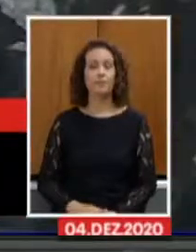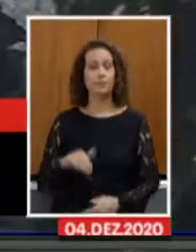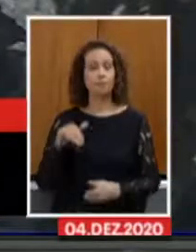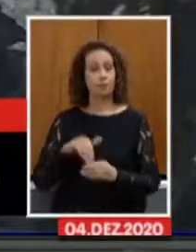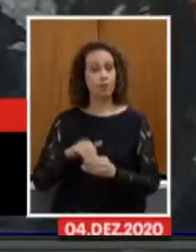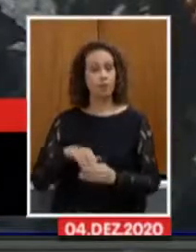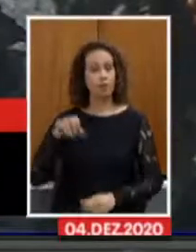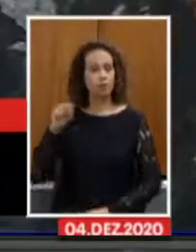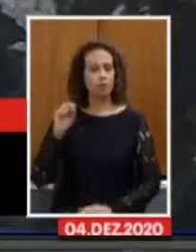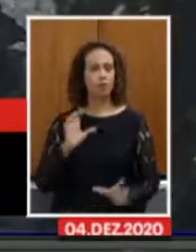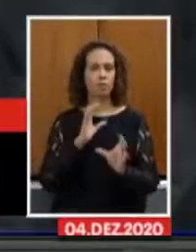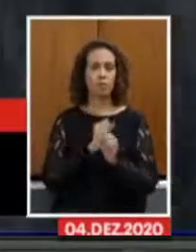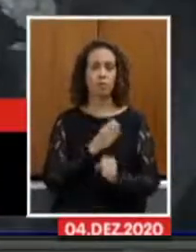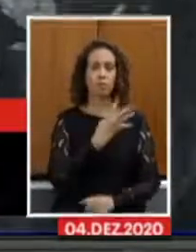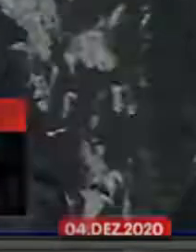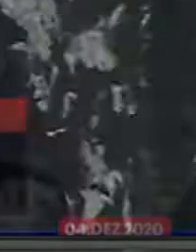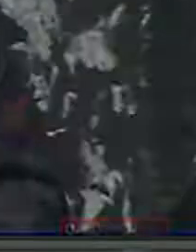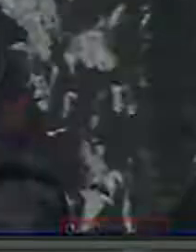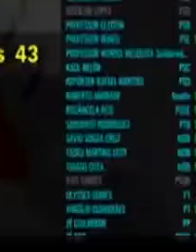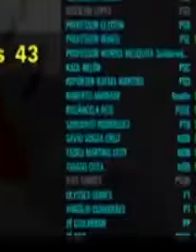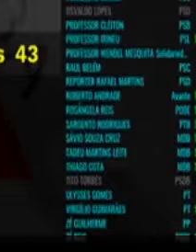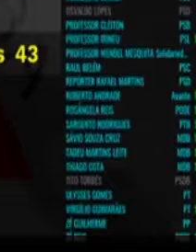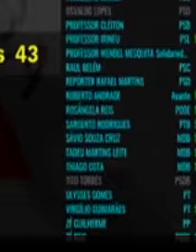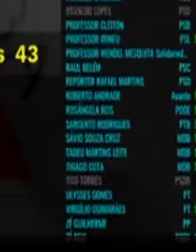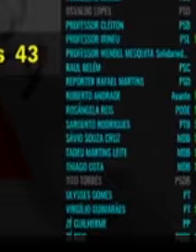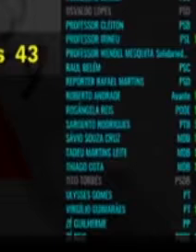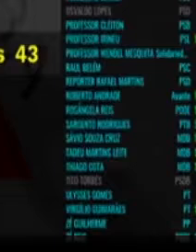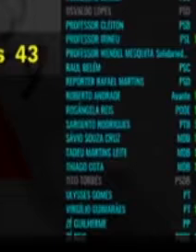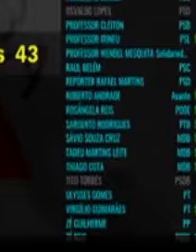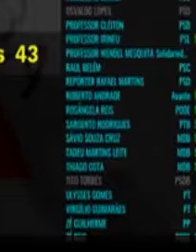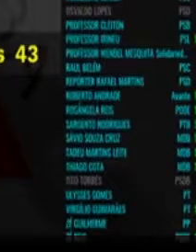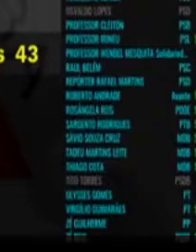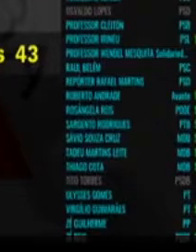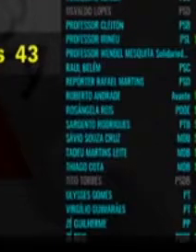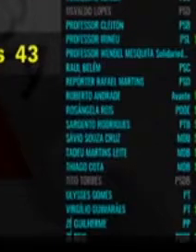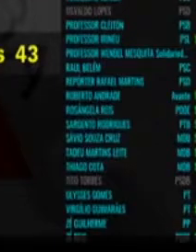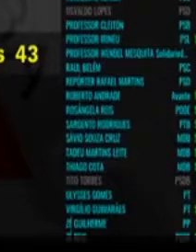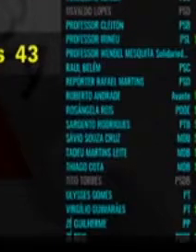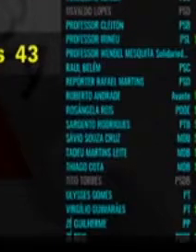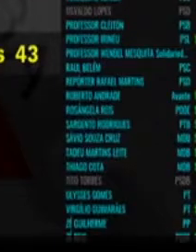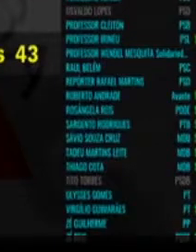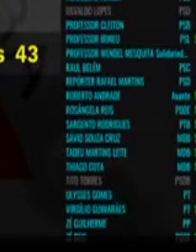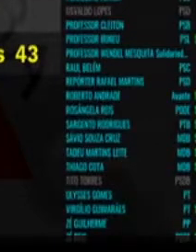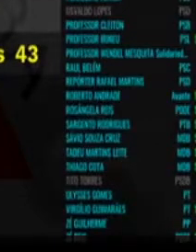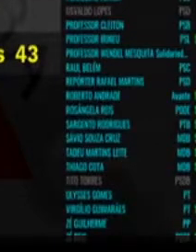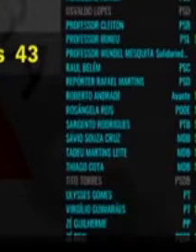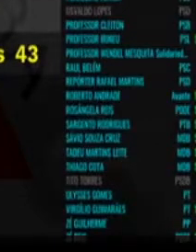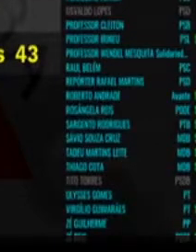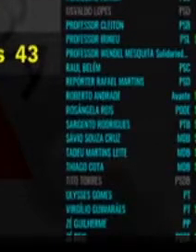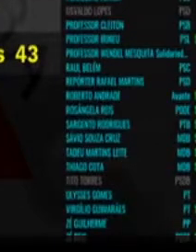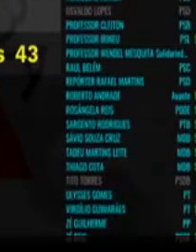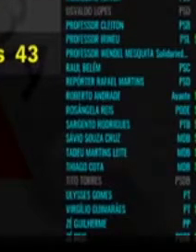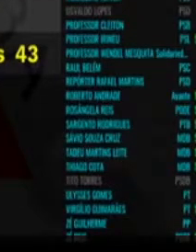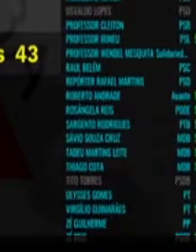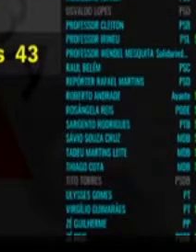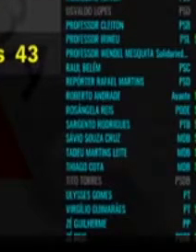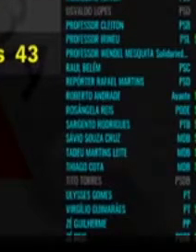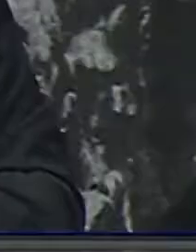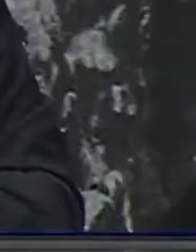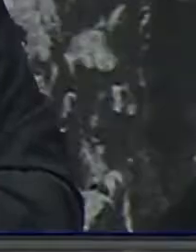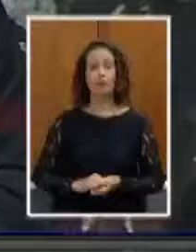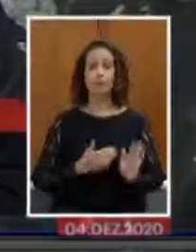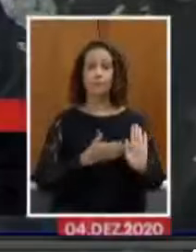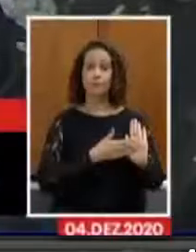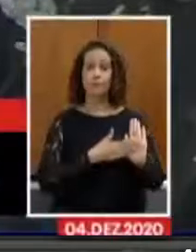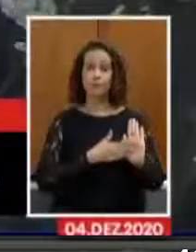Votaram sim, 43 senhoras e senhores deputados, não houve voto não nem branco, portanto está aprovado o parecer. Parecer de